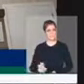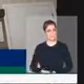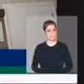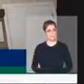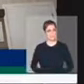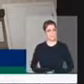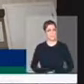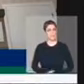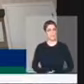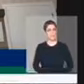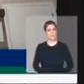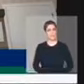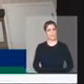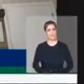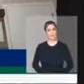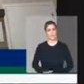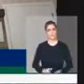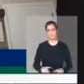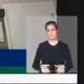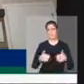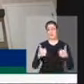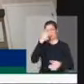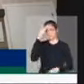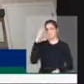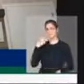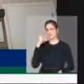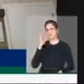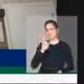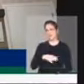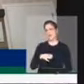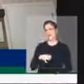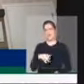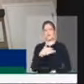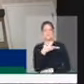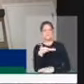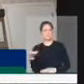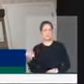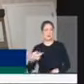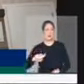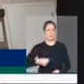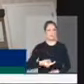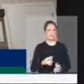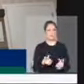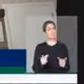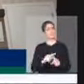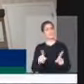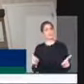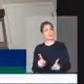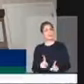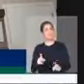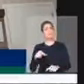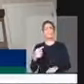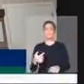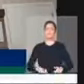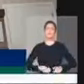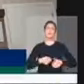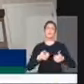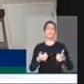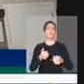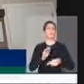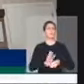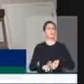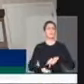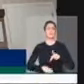diziam que era esmola e ao contrário foi um programa de distribuição e manutenção da renda das famílias mais vulneráveis